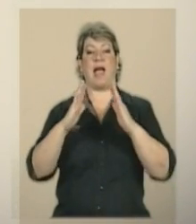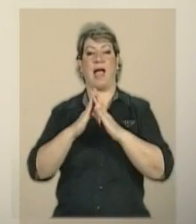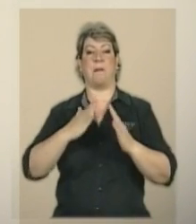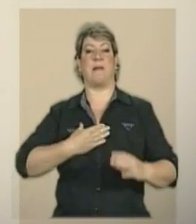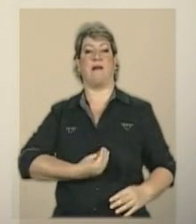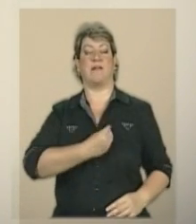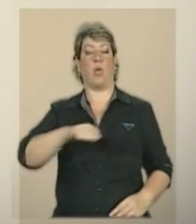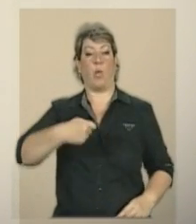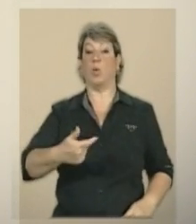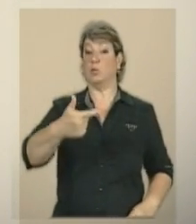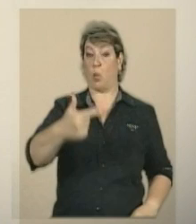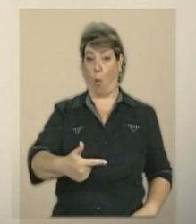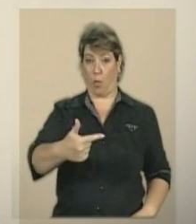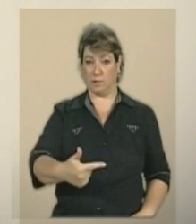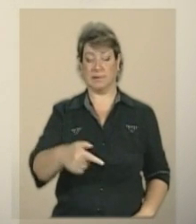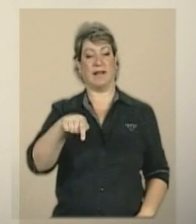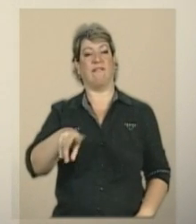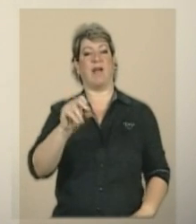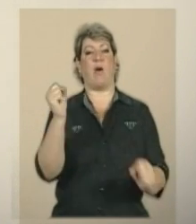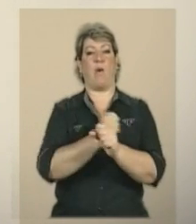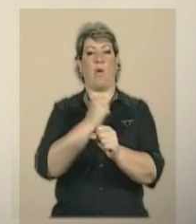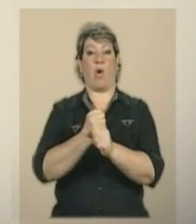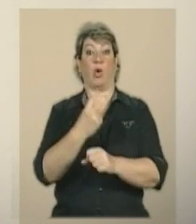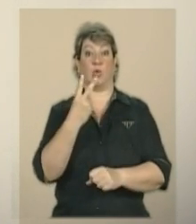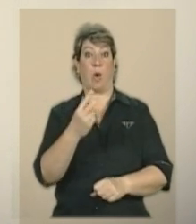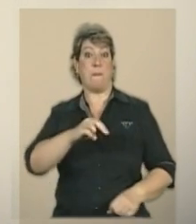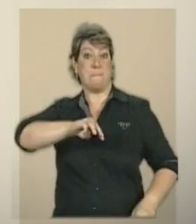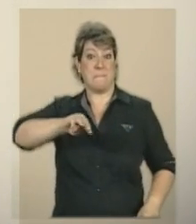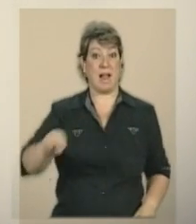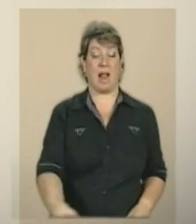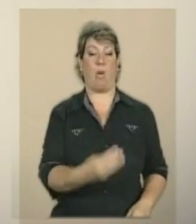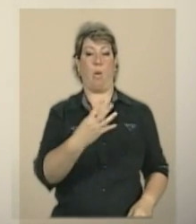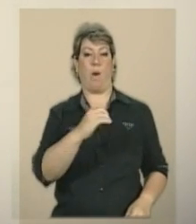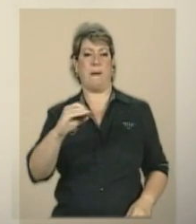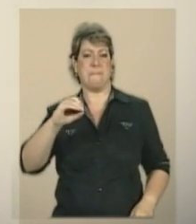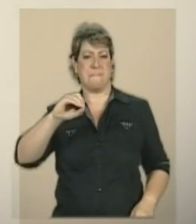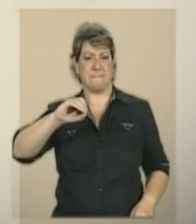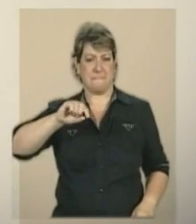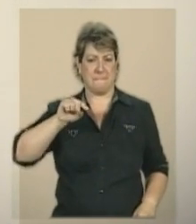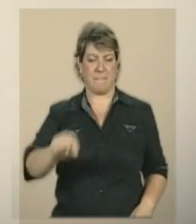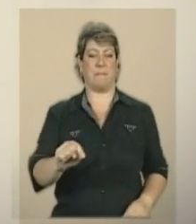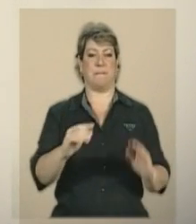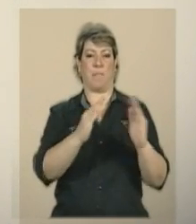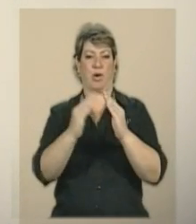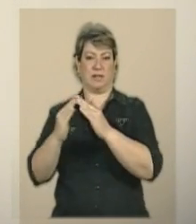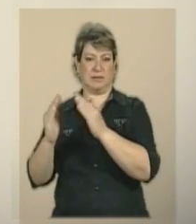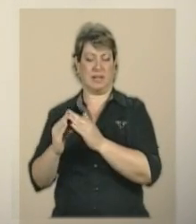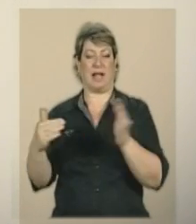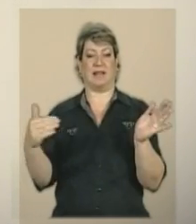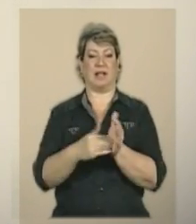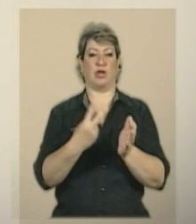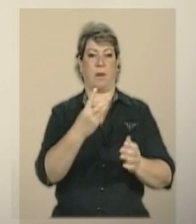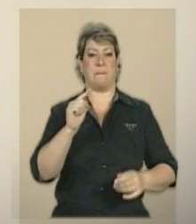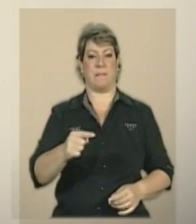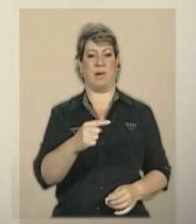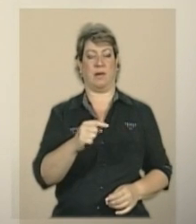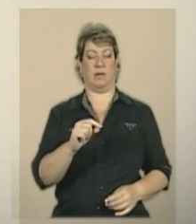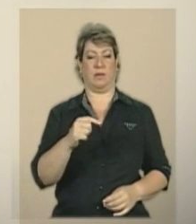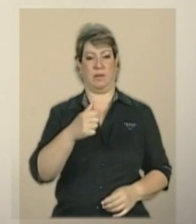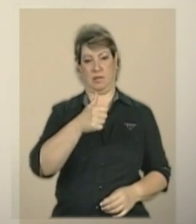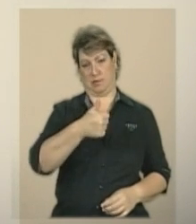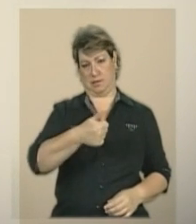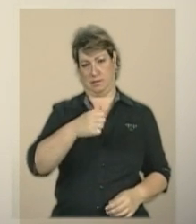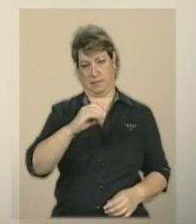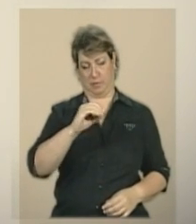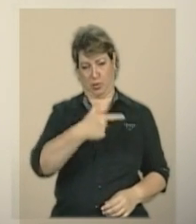fase dois que vai construir 2.400000 moradias até 2014 preste atenção Luciano nós